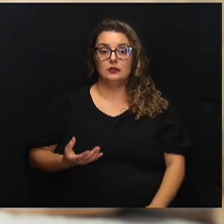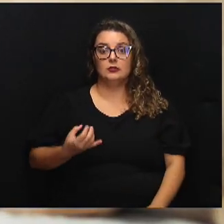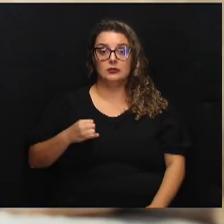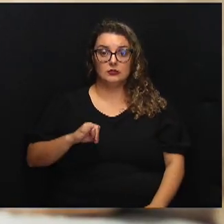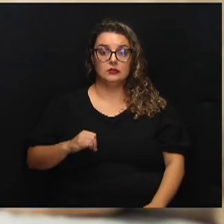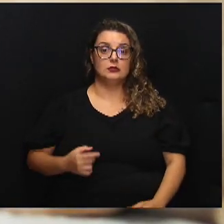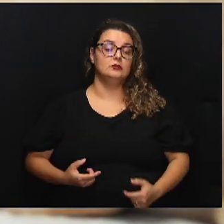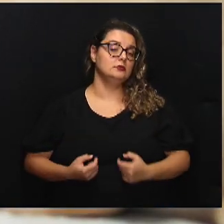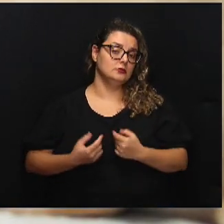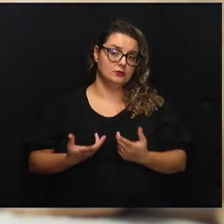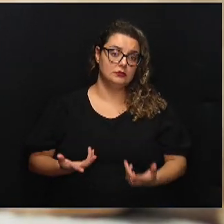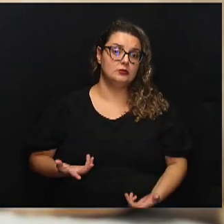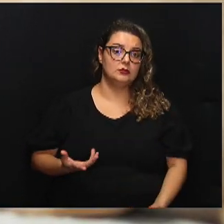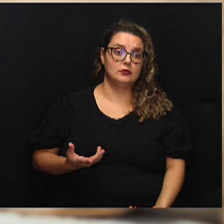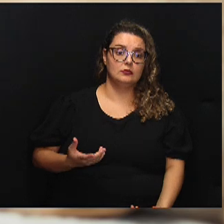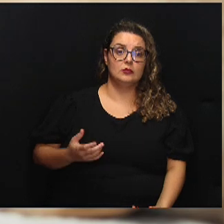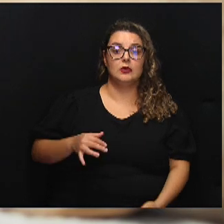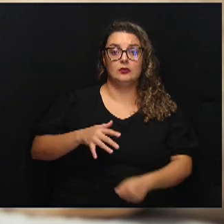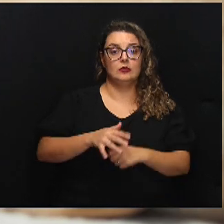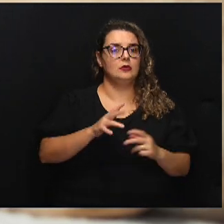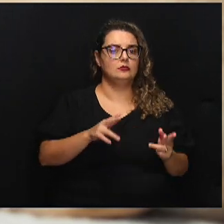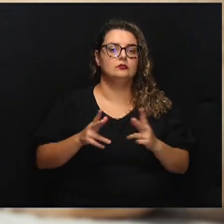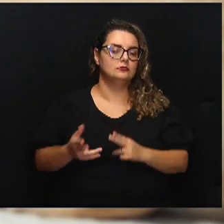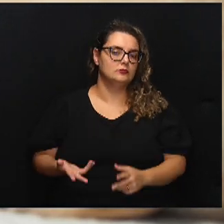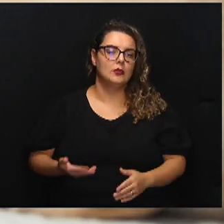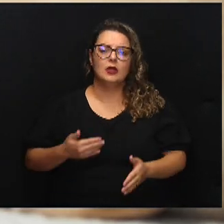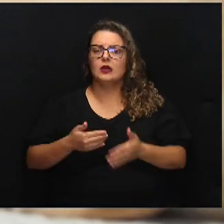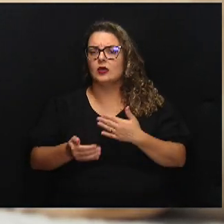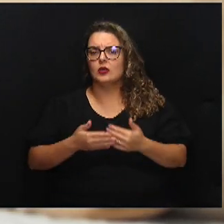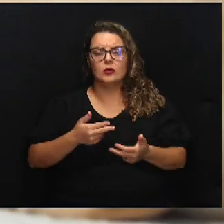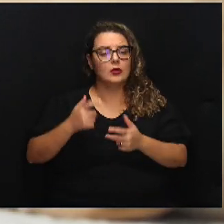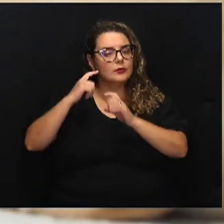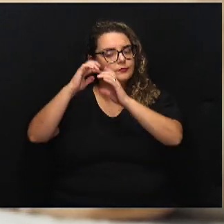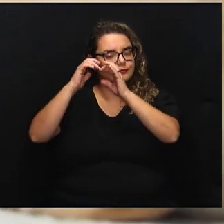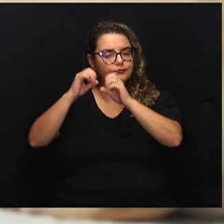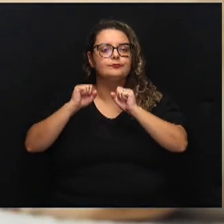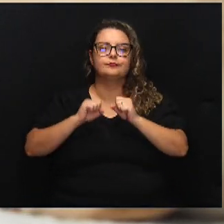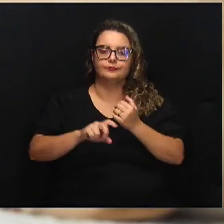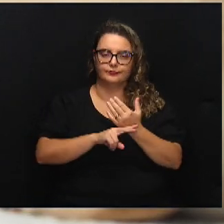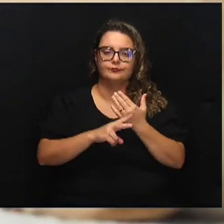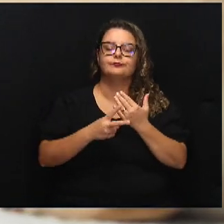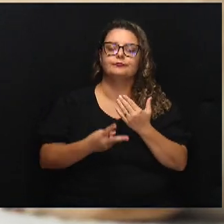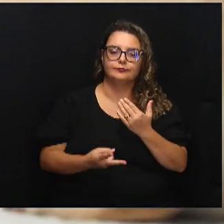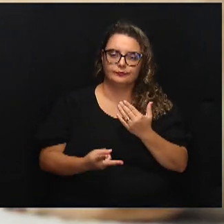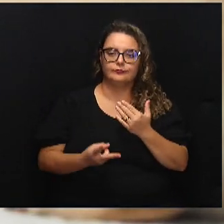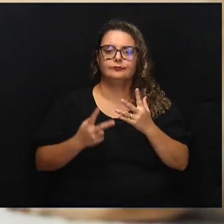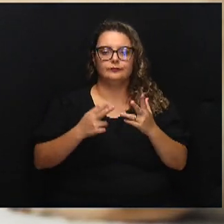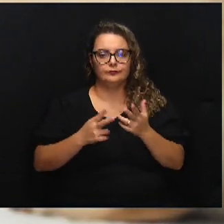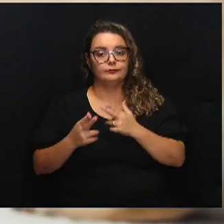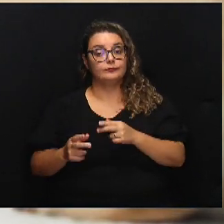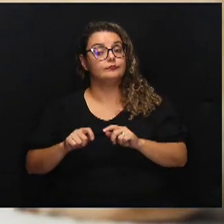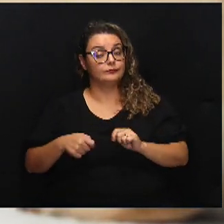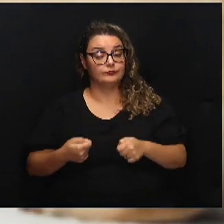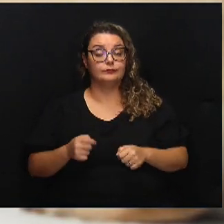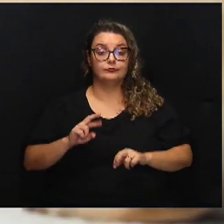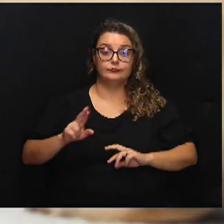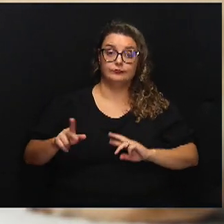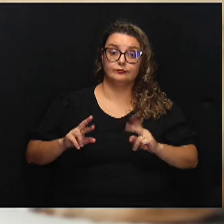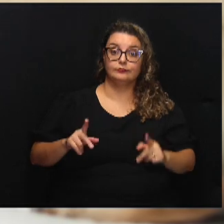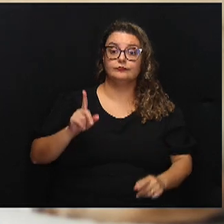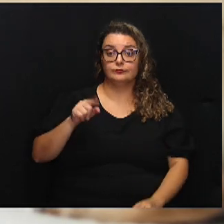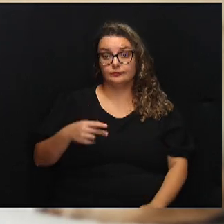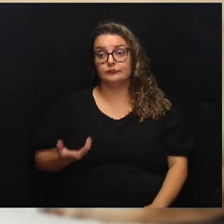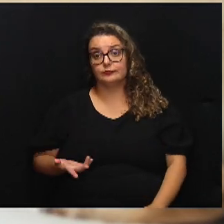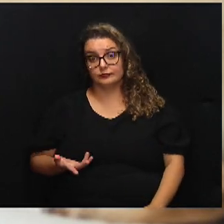se for uma infecção, uma inflamação, o sintoma é o mesmo. Então, qualquer coisa no cérebro pode causar os mesmos sintomas. O que vai diferenciar daí é a gente